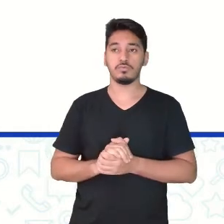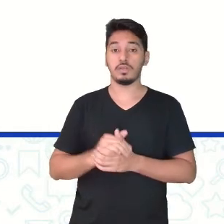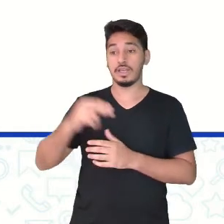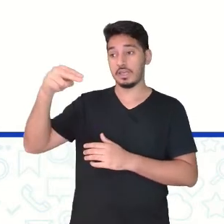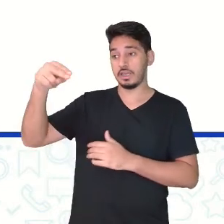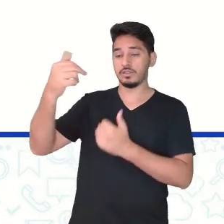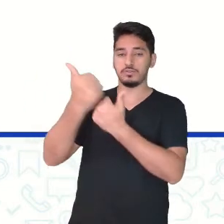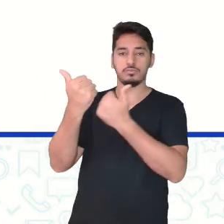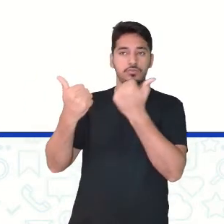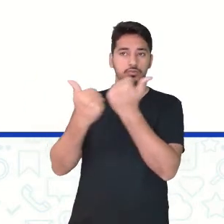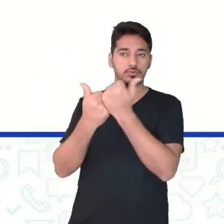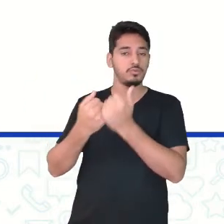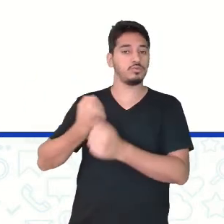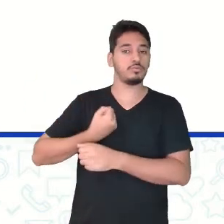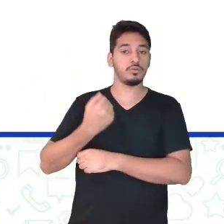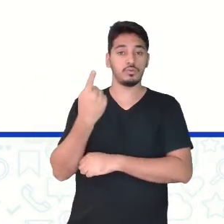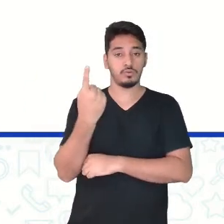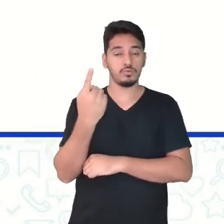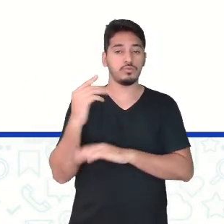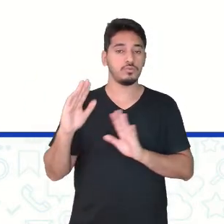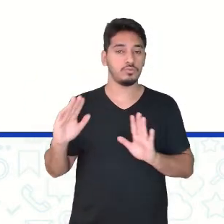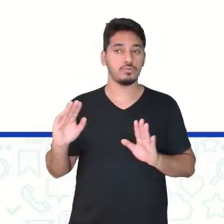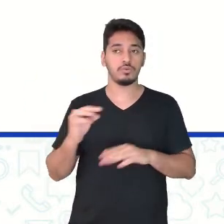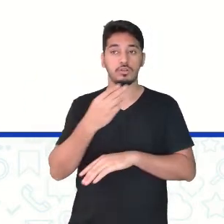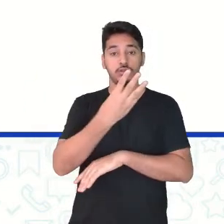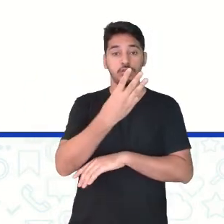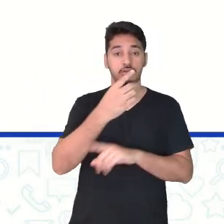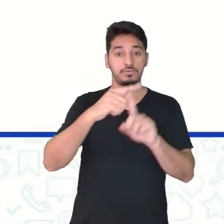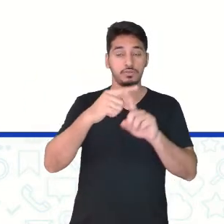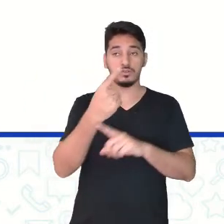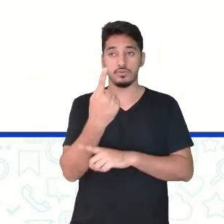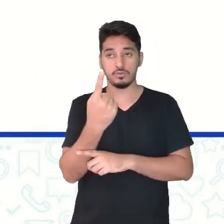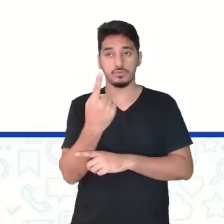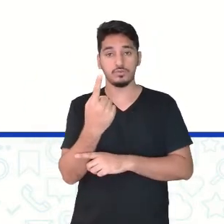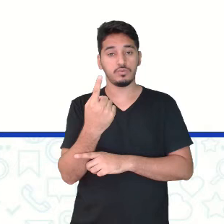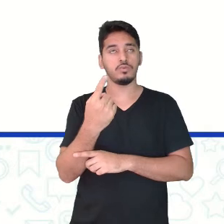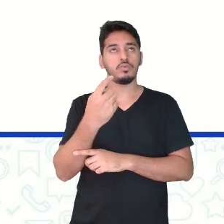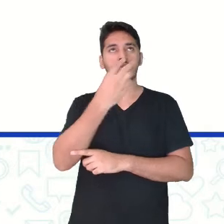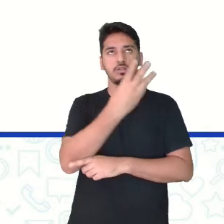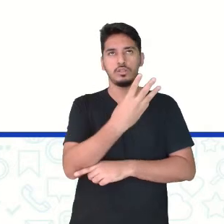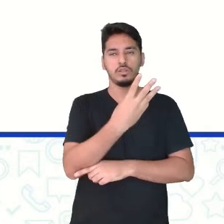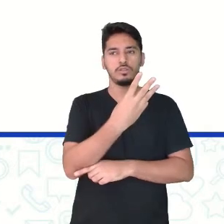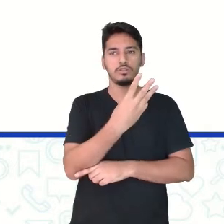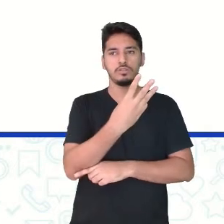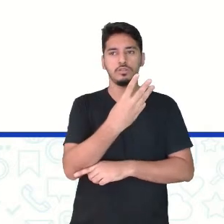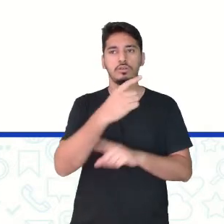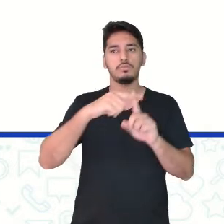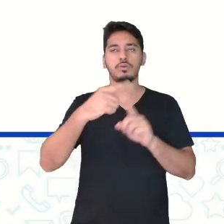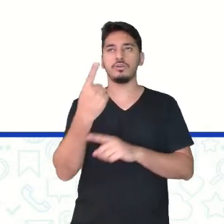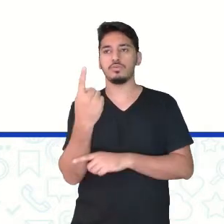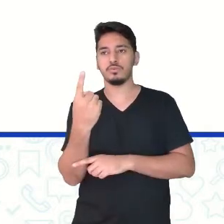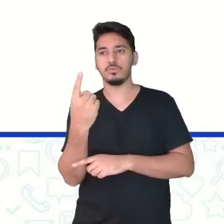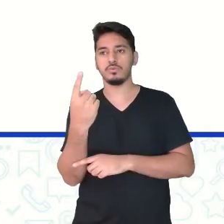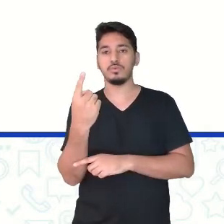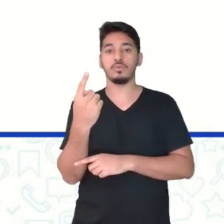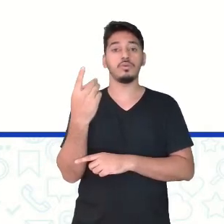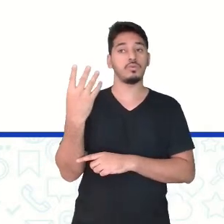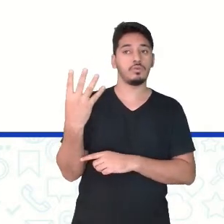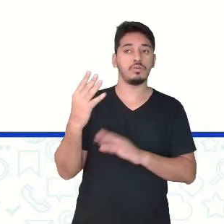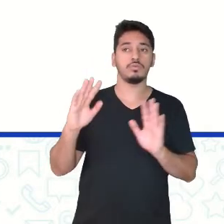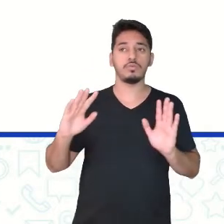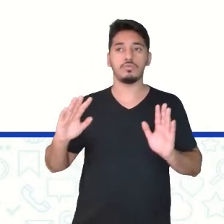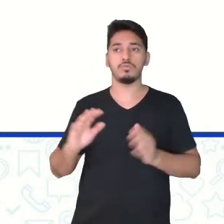de n, coloca o número 1. Então, fica 3 vezes 1, 3, mais 1, ó,